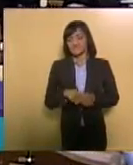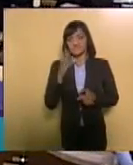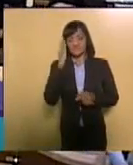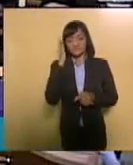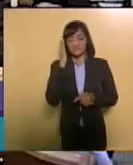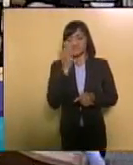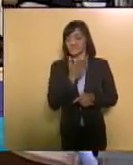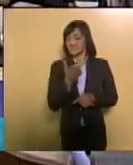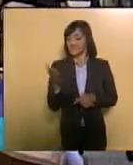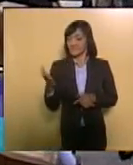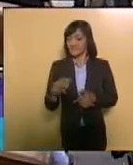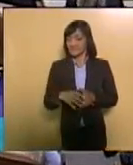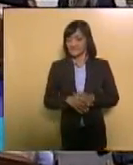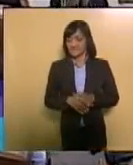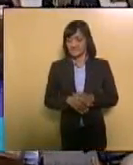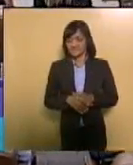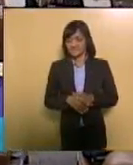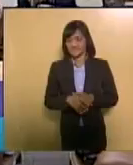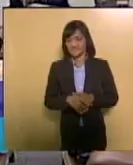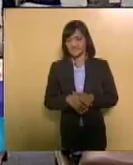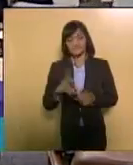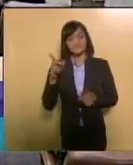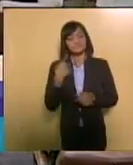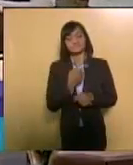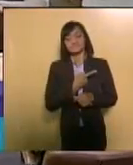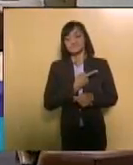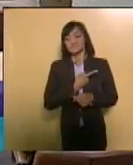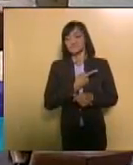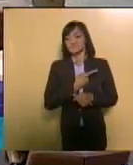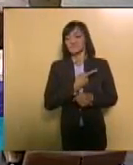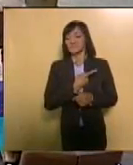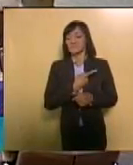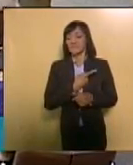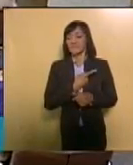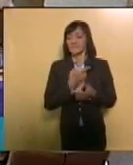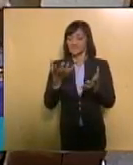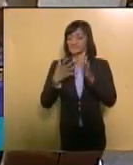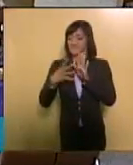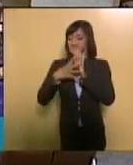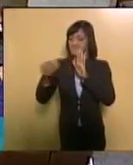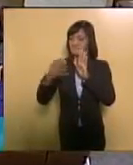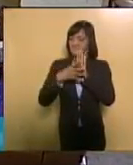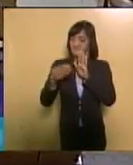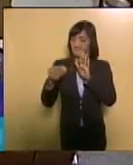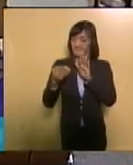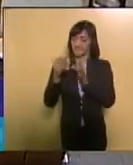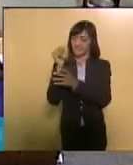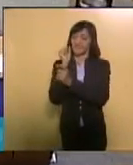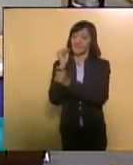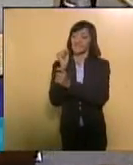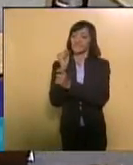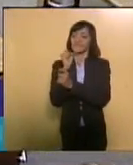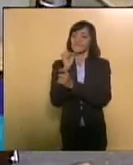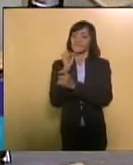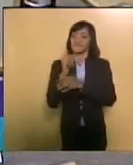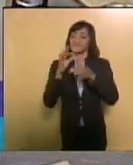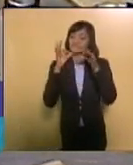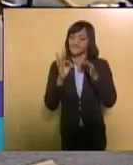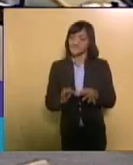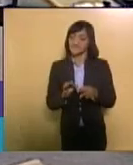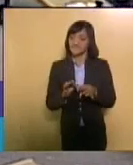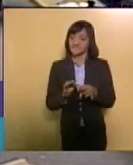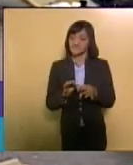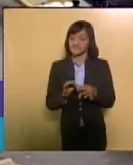mais substantiva daquilo que nós pensamos como um modelo de Segurança Pública efetivo